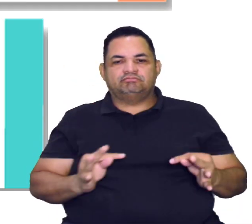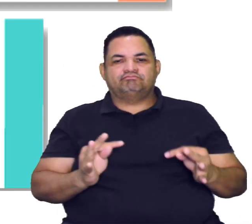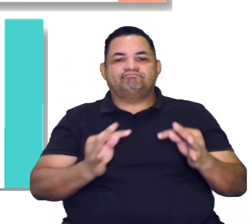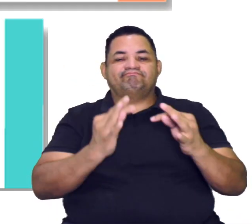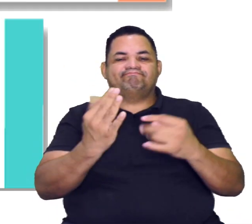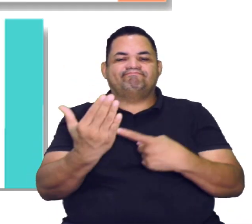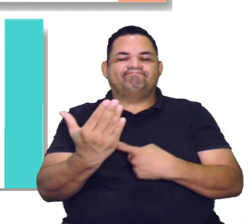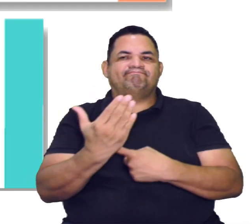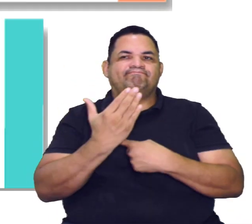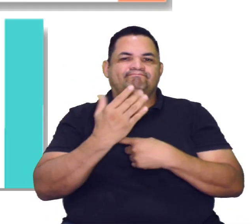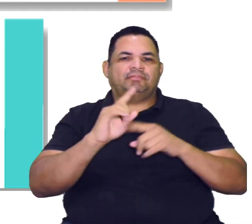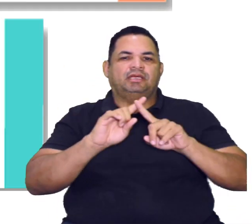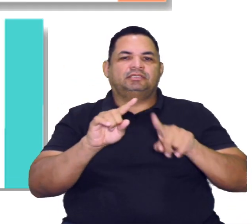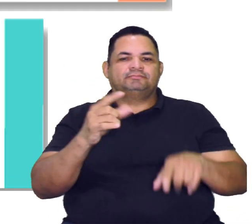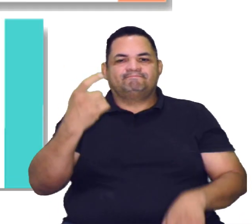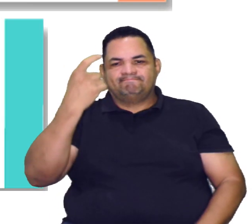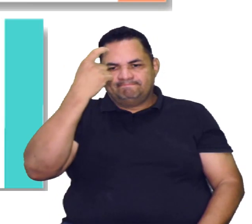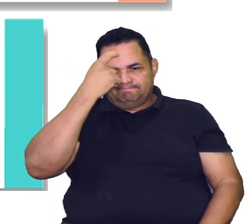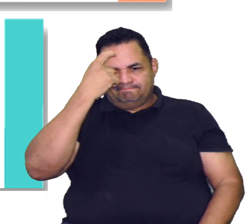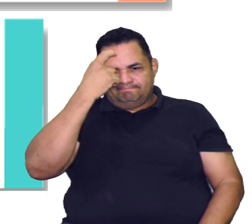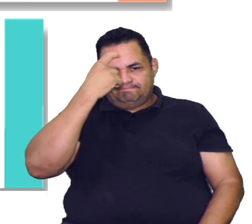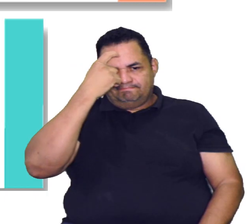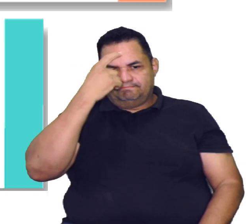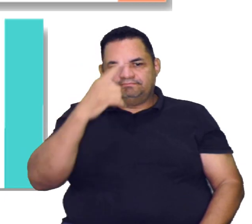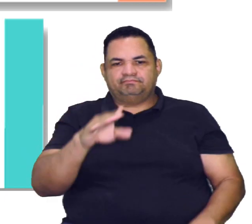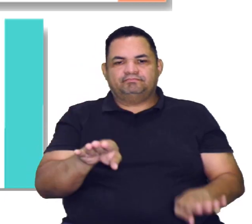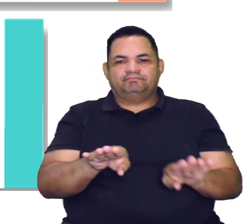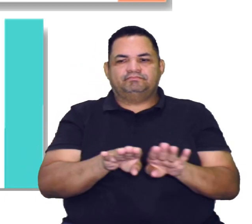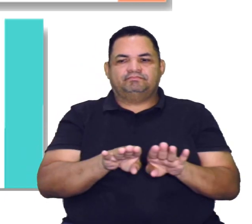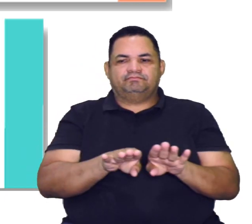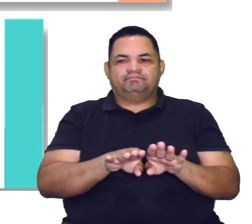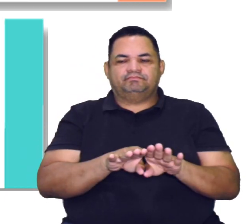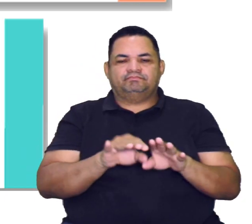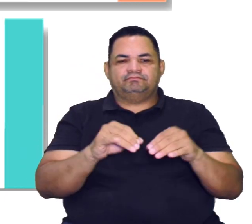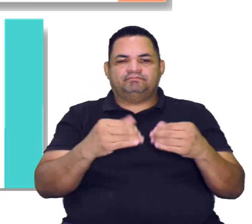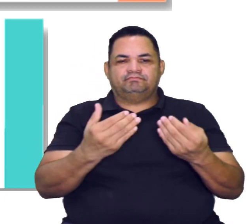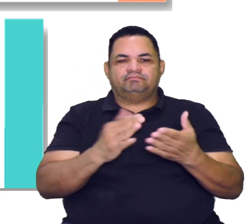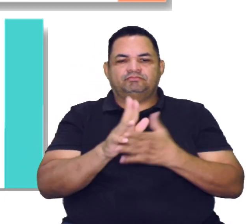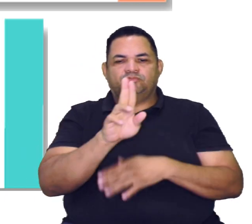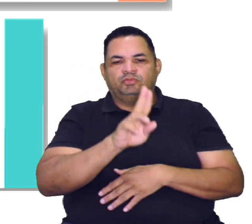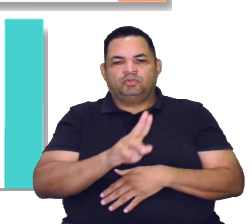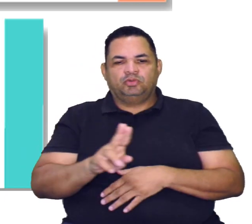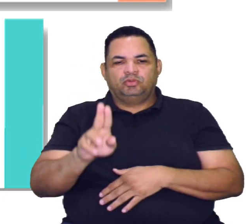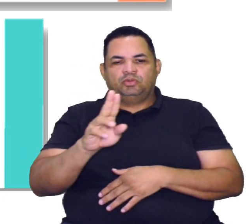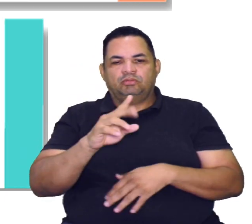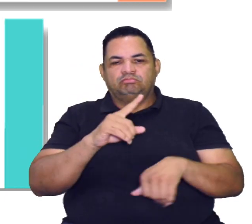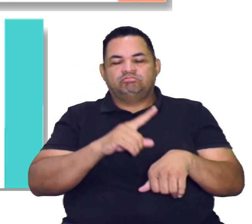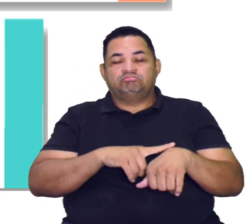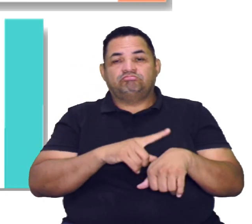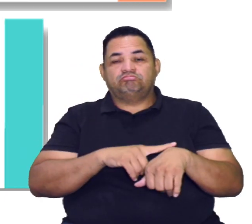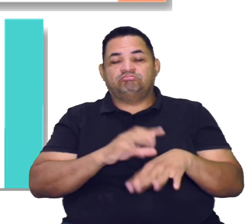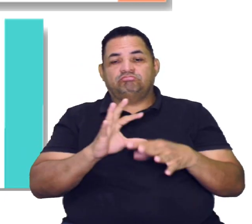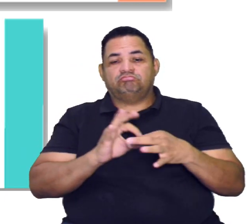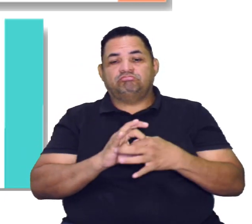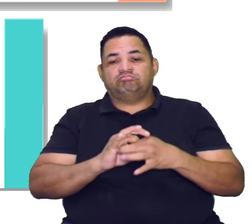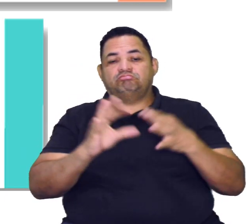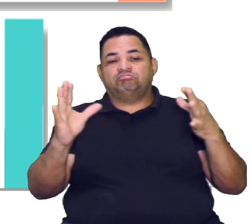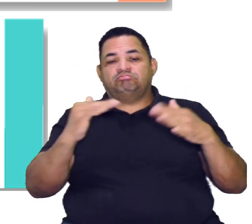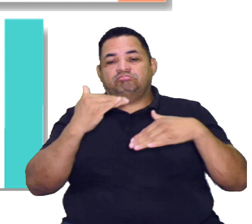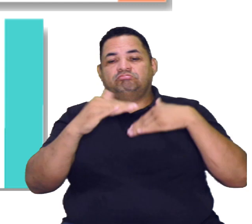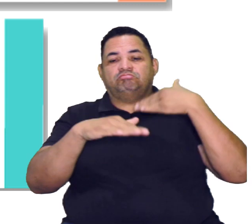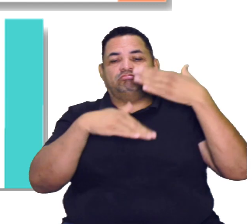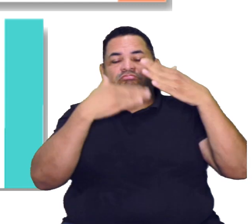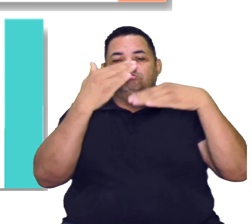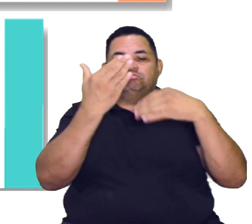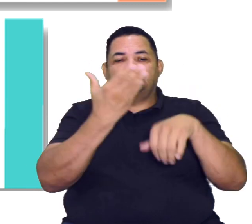de forma consciente. E também falo a respeito aí do uso desse tempo livre para